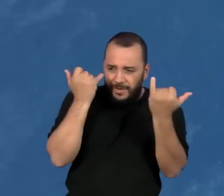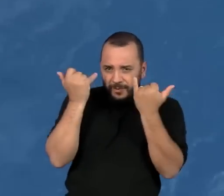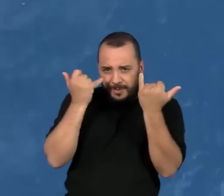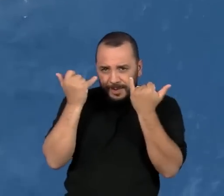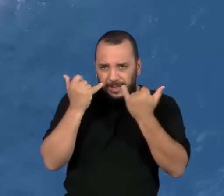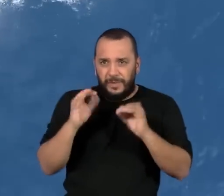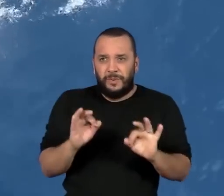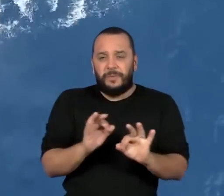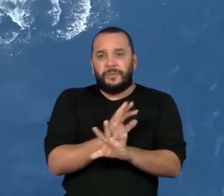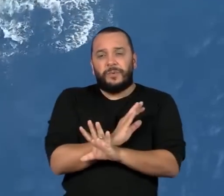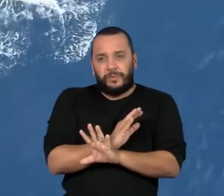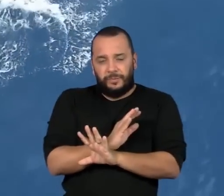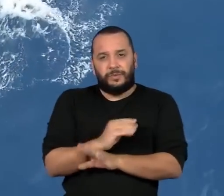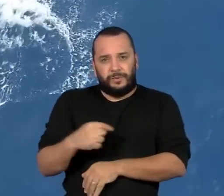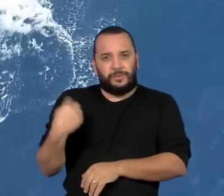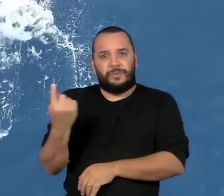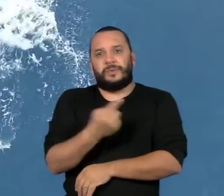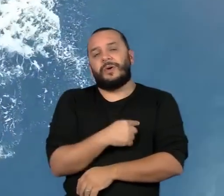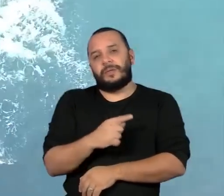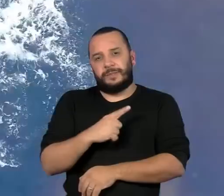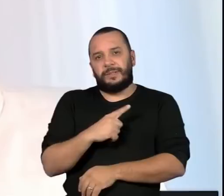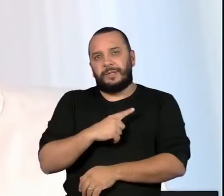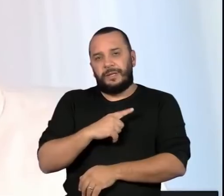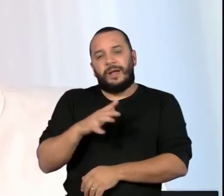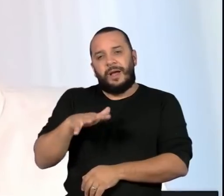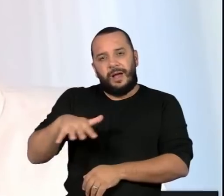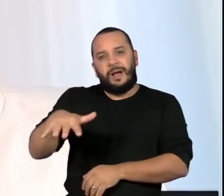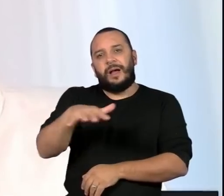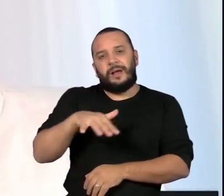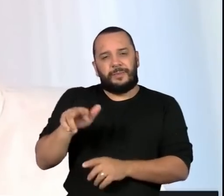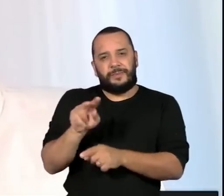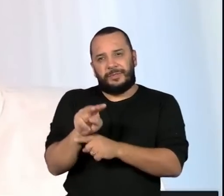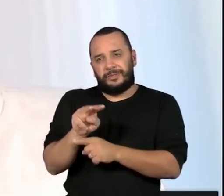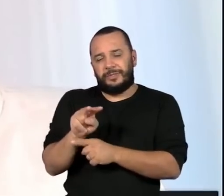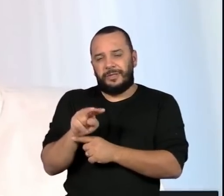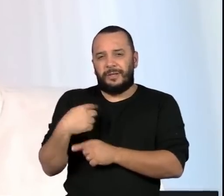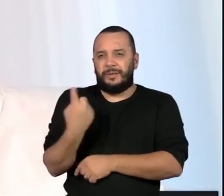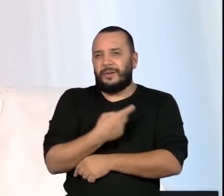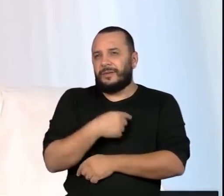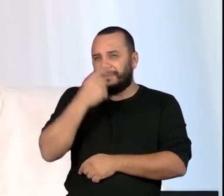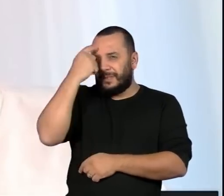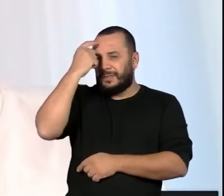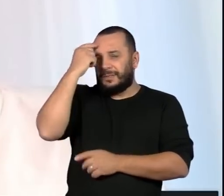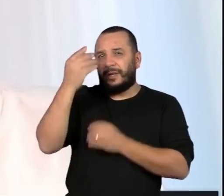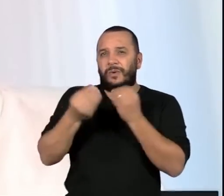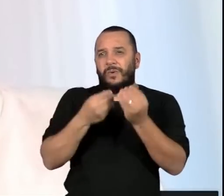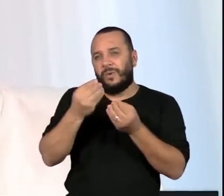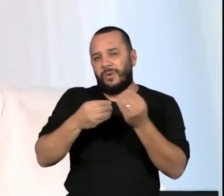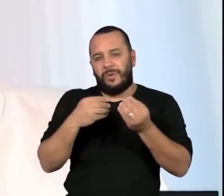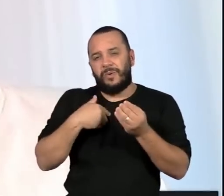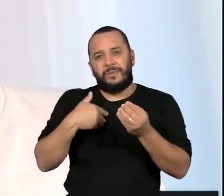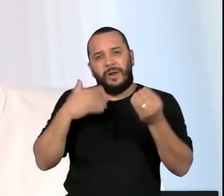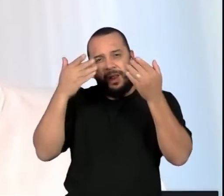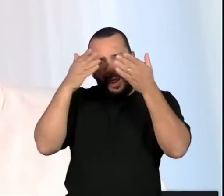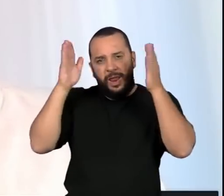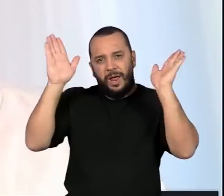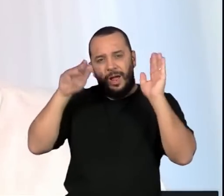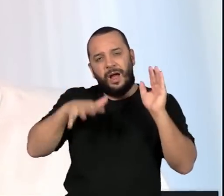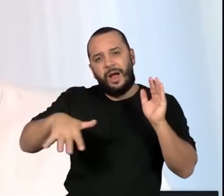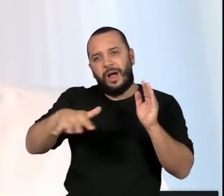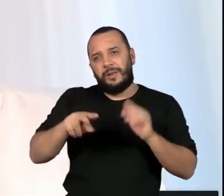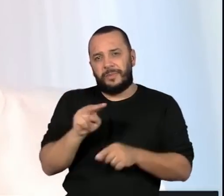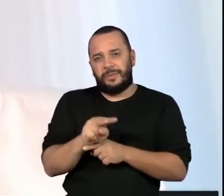informações do que a gente tem de áreas protegidas, também pensar um pouco como que a gente pode ampliar a rede de áreas protegidas na